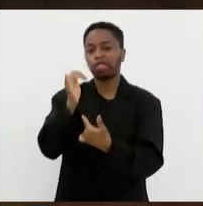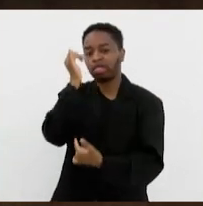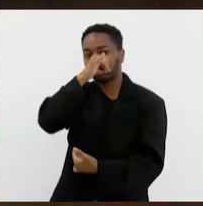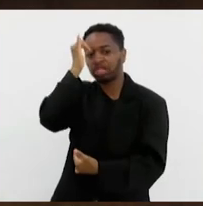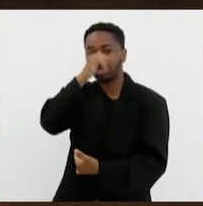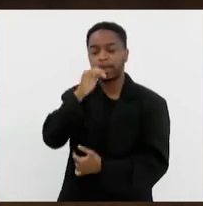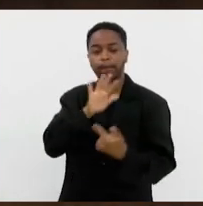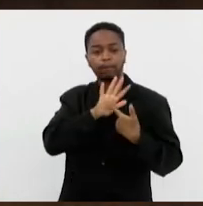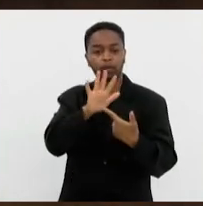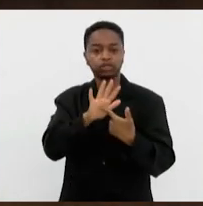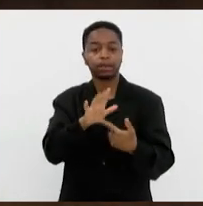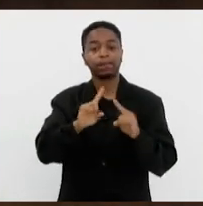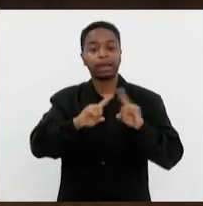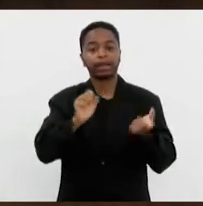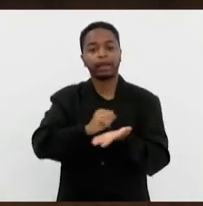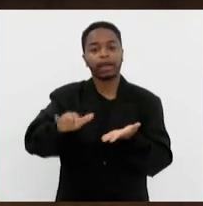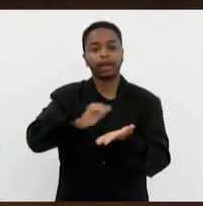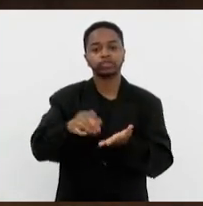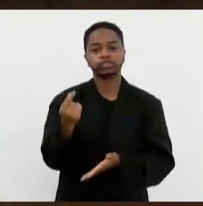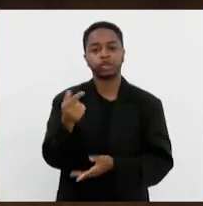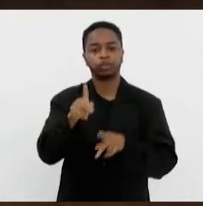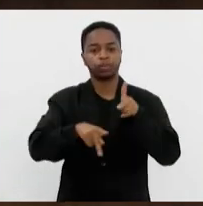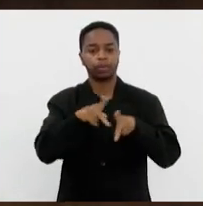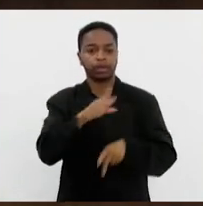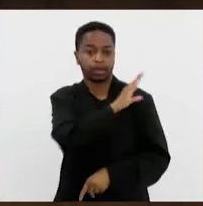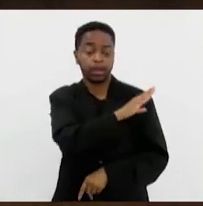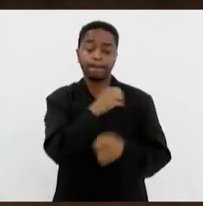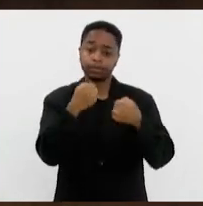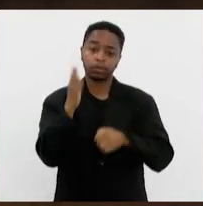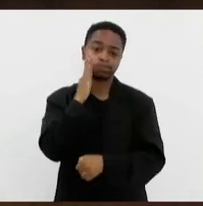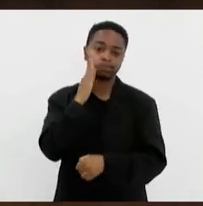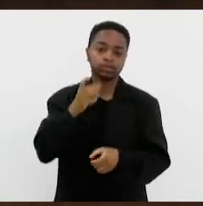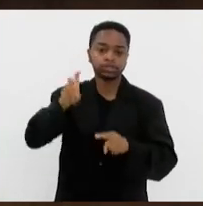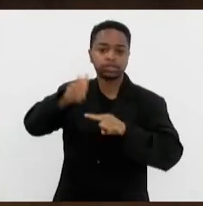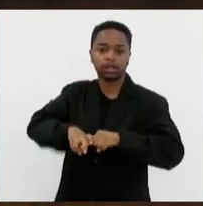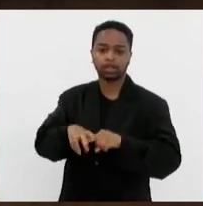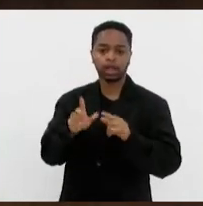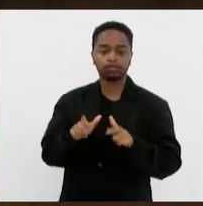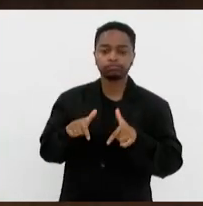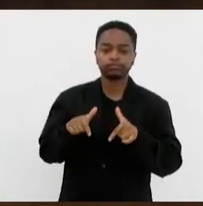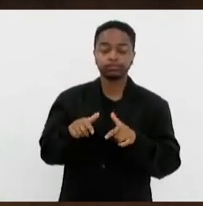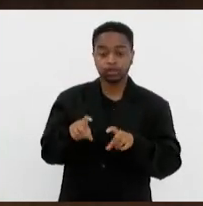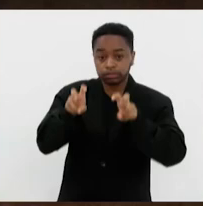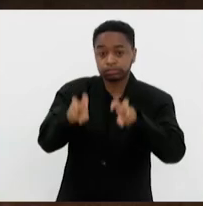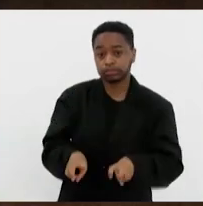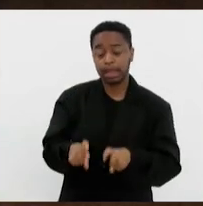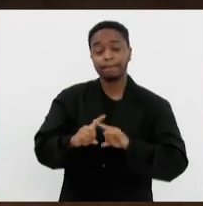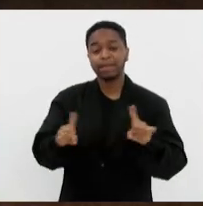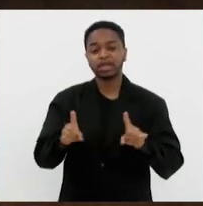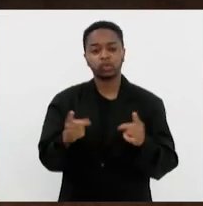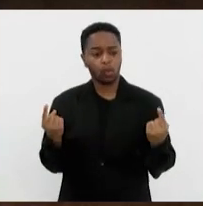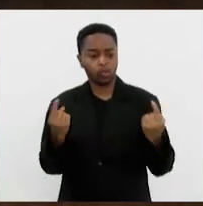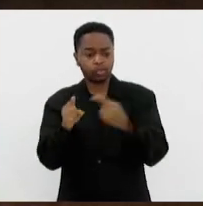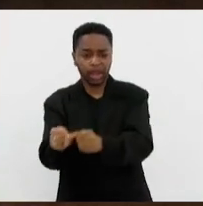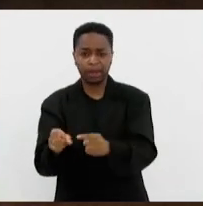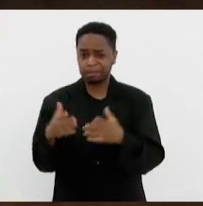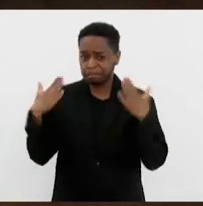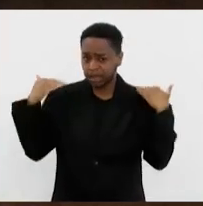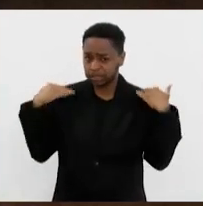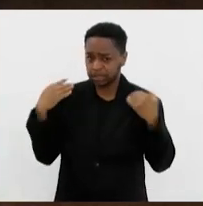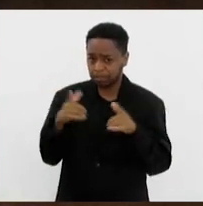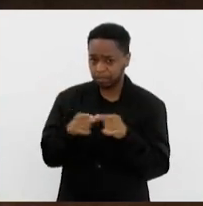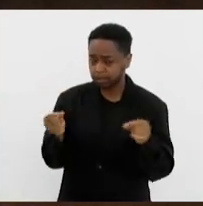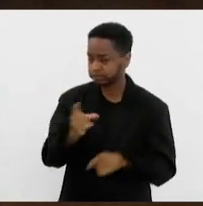custas do dinheiro do povo de Campos. Ele devia manter a bunda dele na cadeira e, ao invés de fazer turismo em Brasília, ele